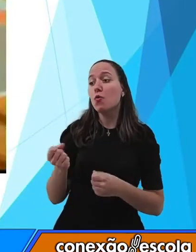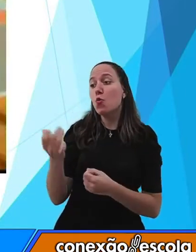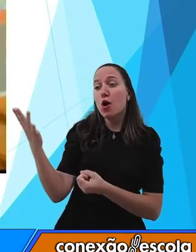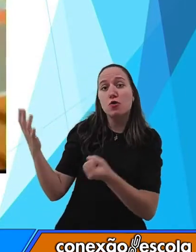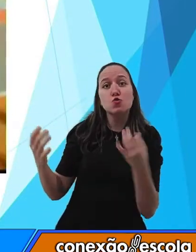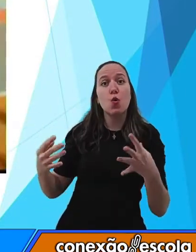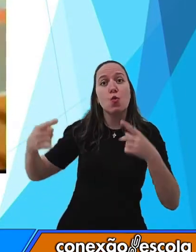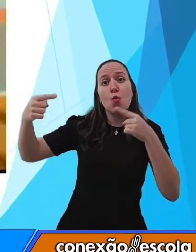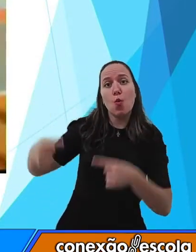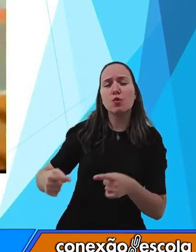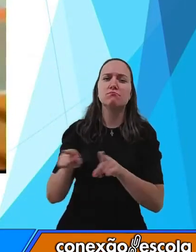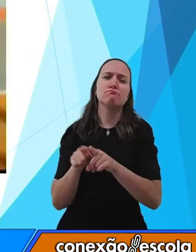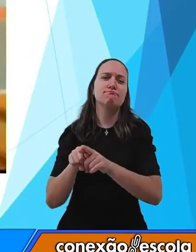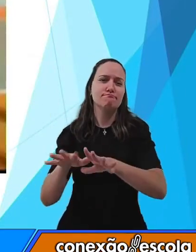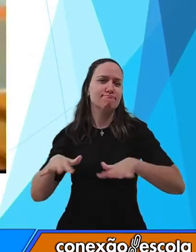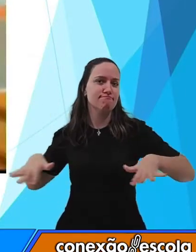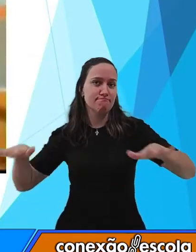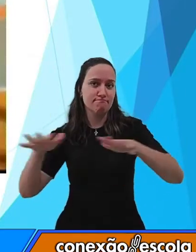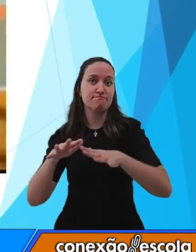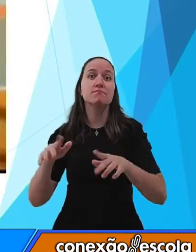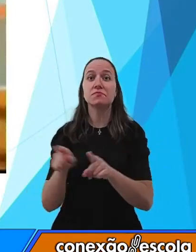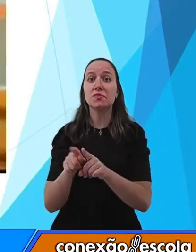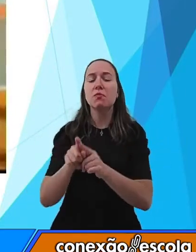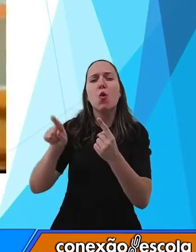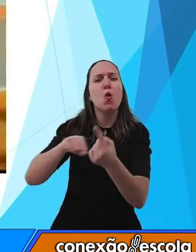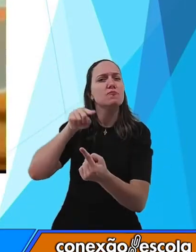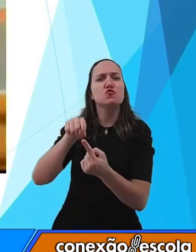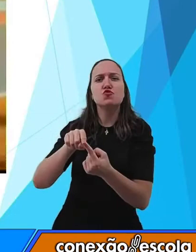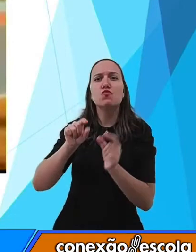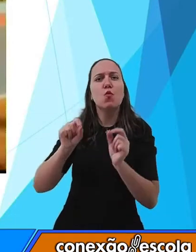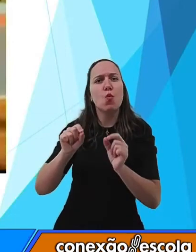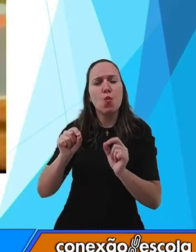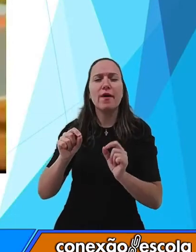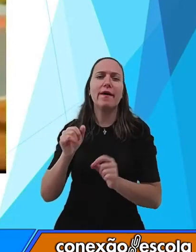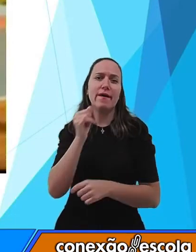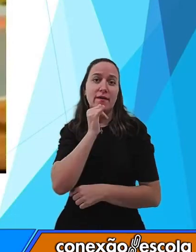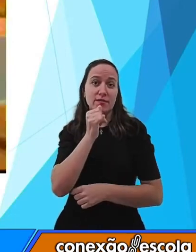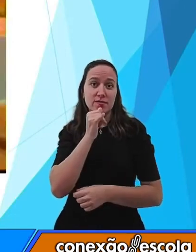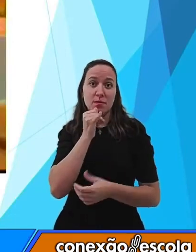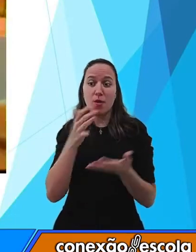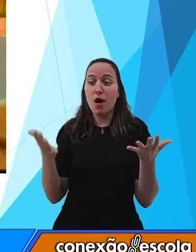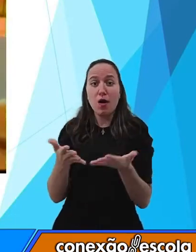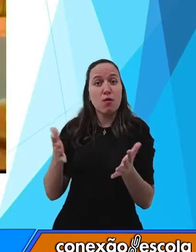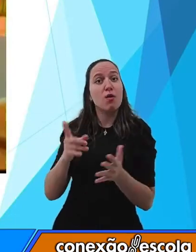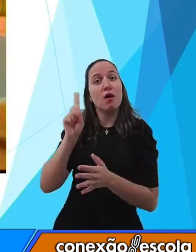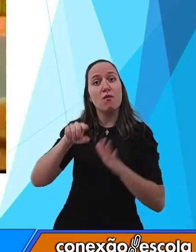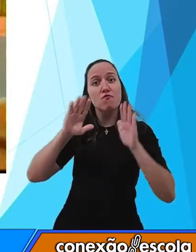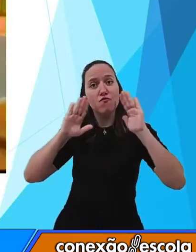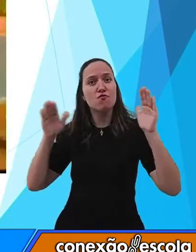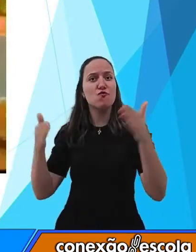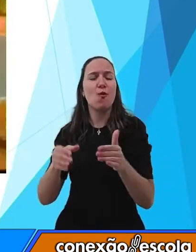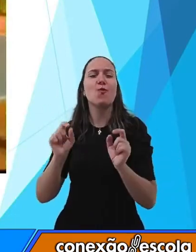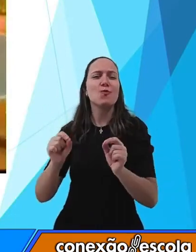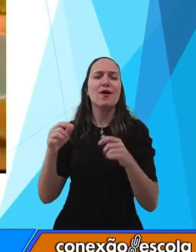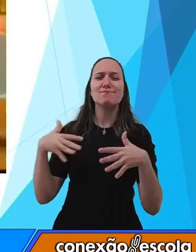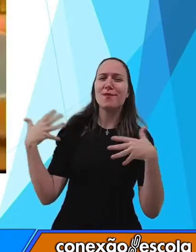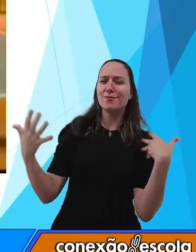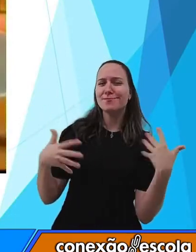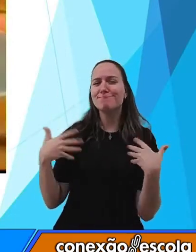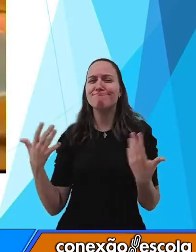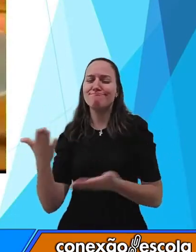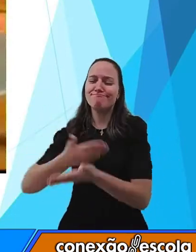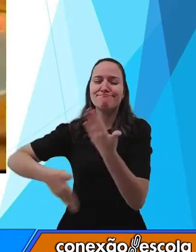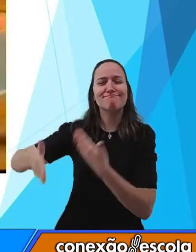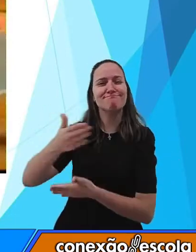e modifica principalmente os objetivos, voltados agora para recreação e lazer, ou